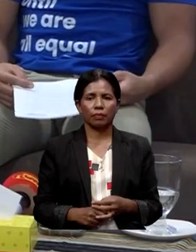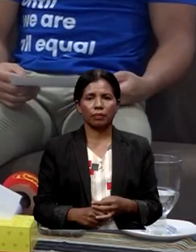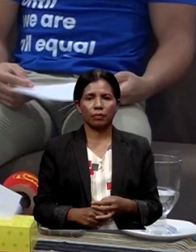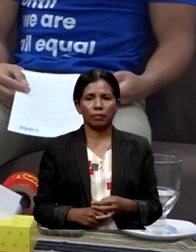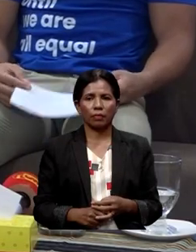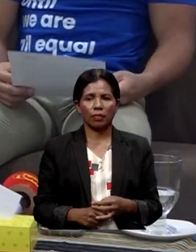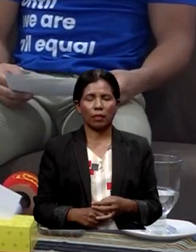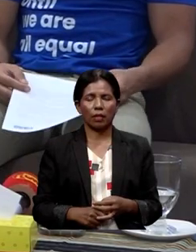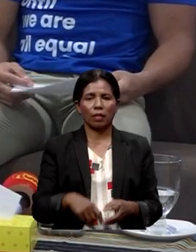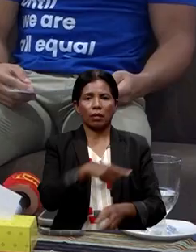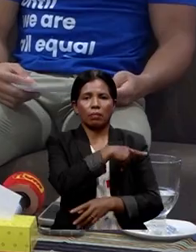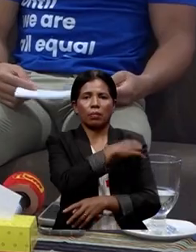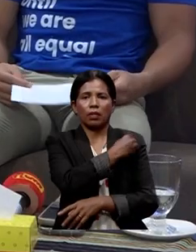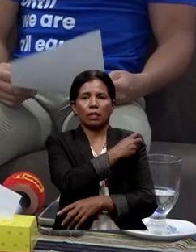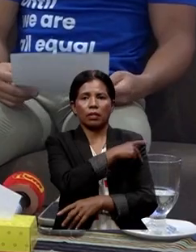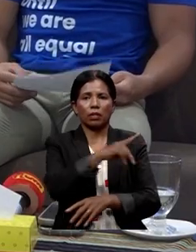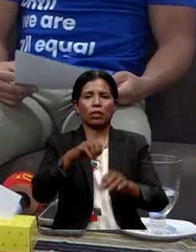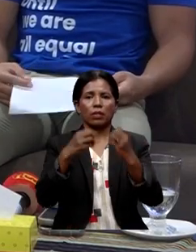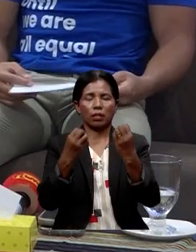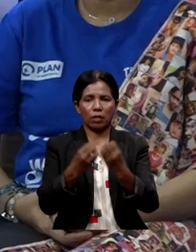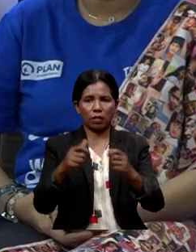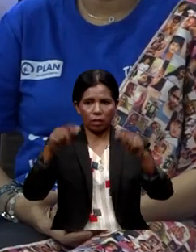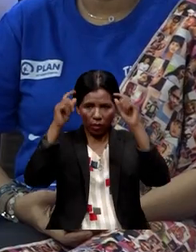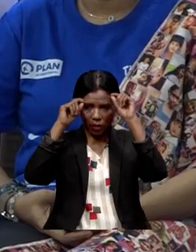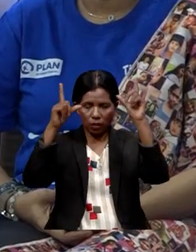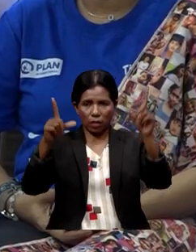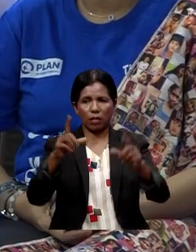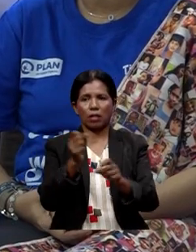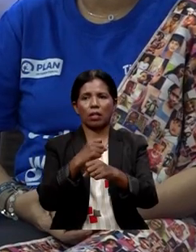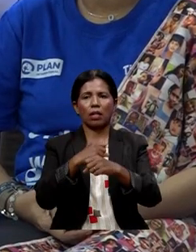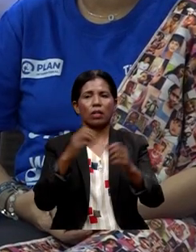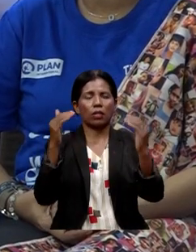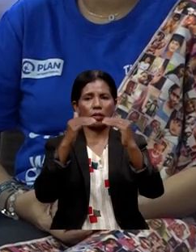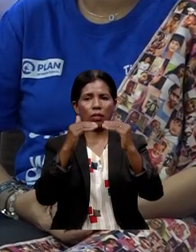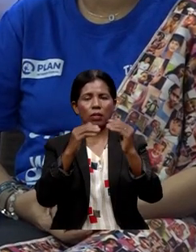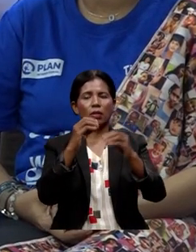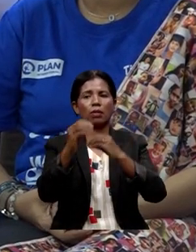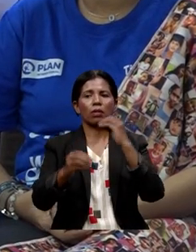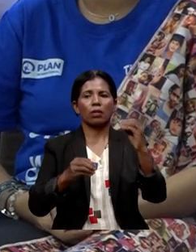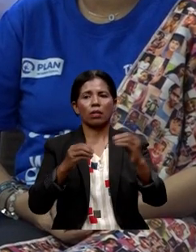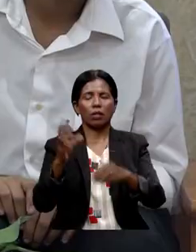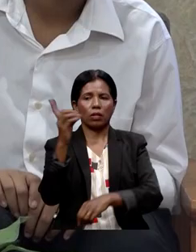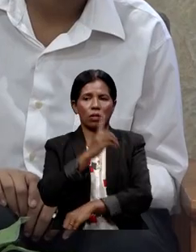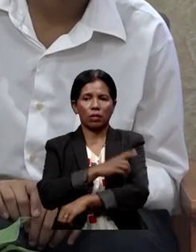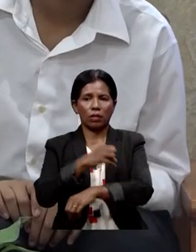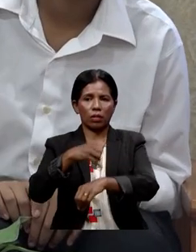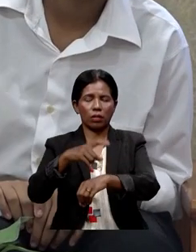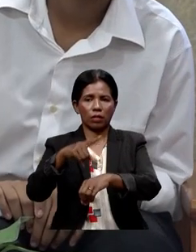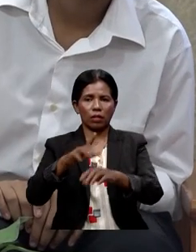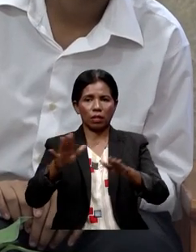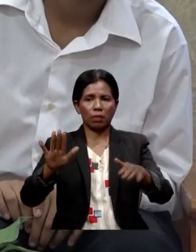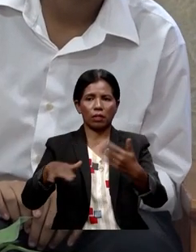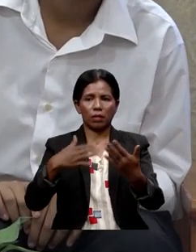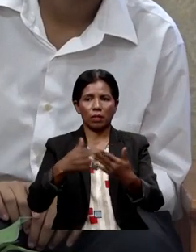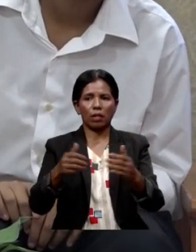Play Internacional Organização Não Governamental de Timor-Leste realiza conferência imprensa com Abá, Loro Internacional Abaric Sira, o